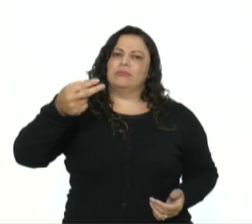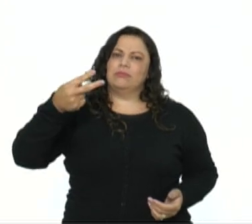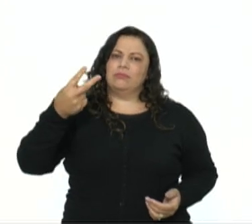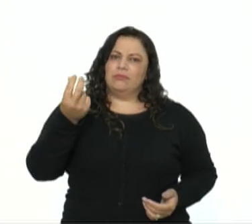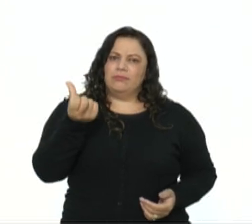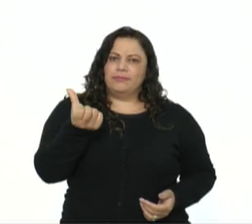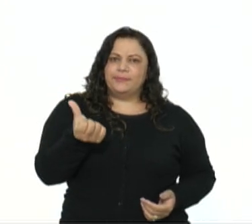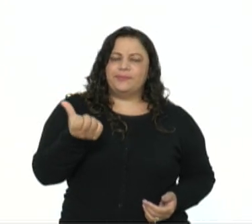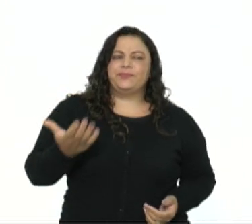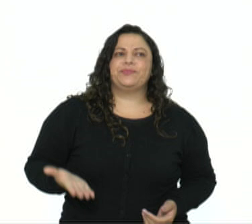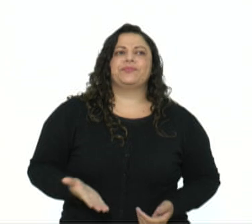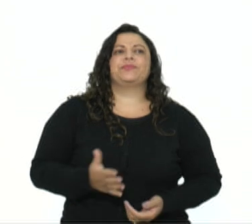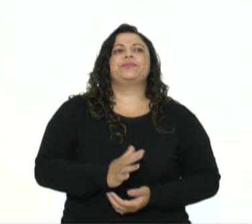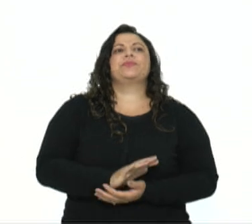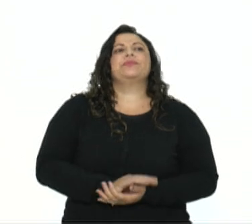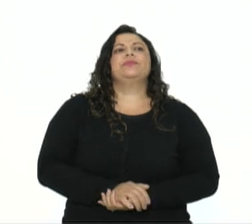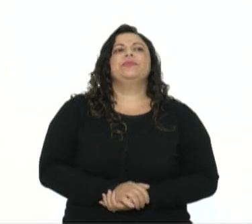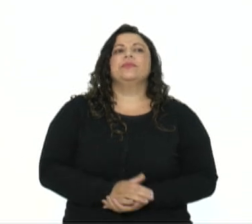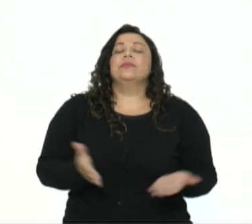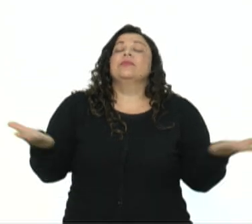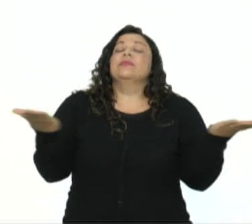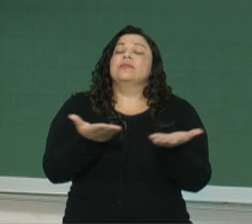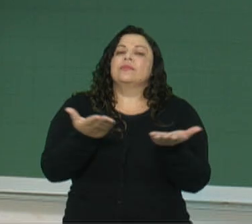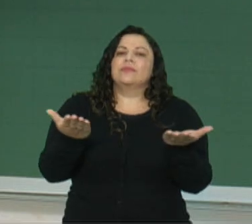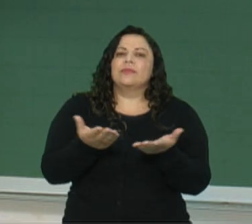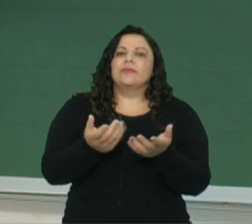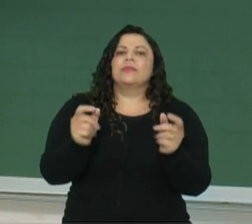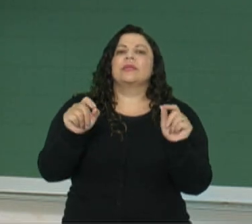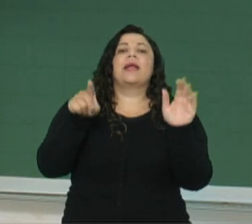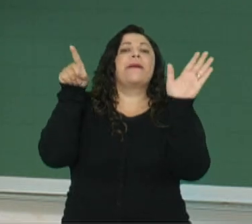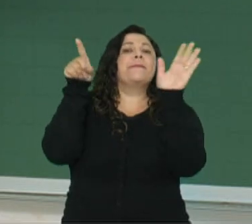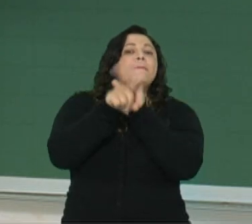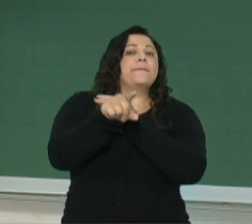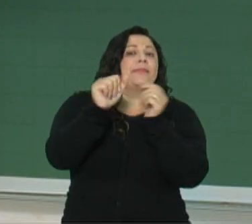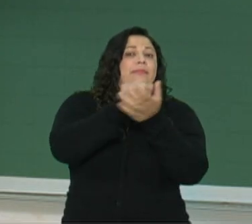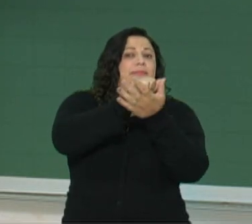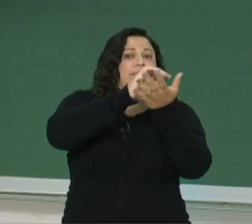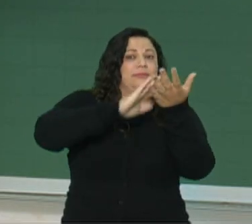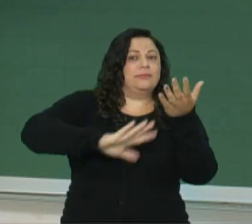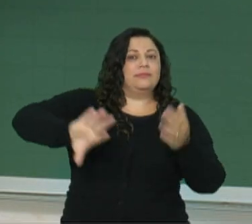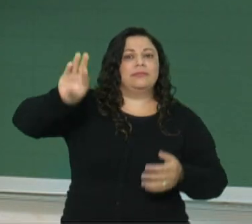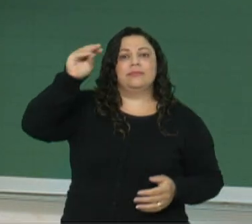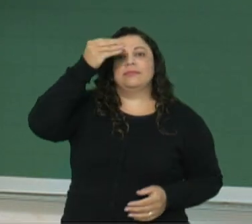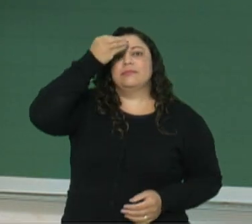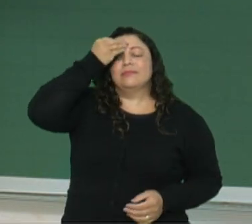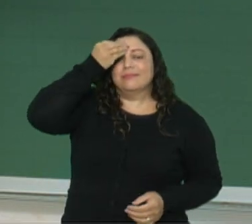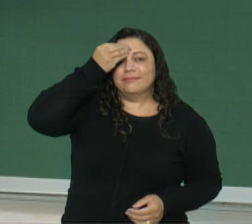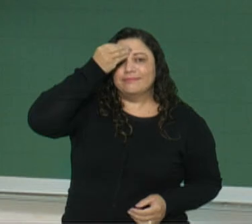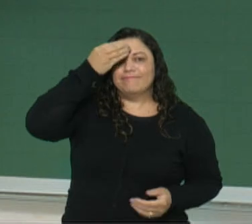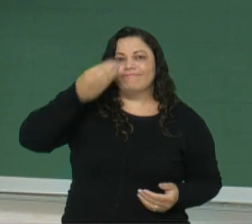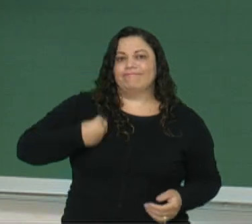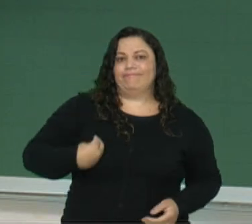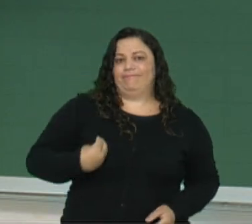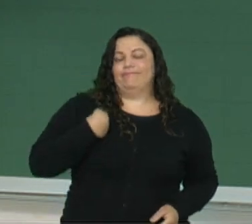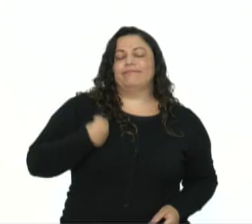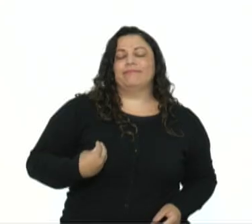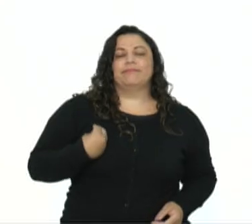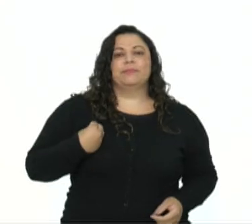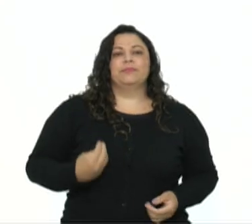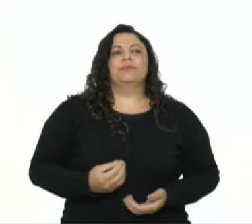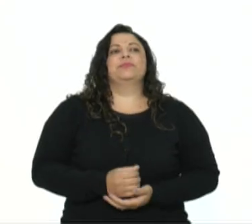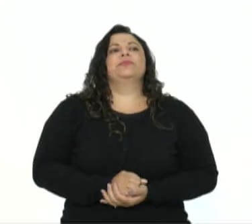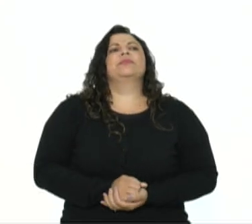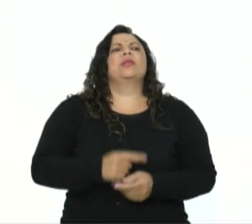1626. Vamos então, para começar, um exercício para fixar esse começo da vida dele. Por